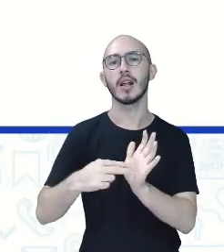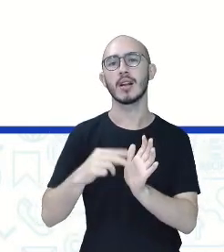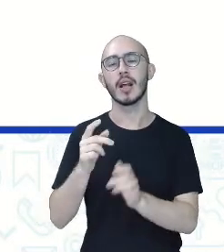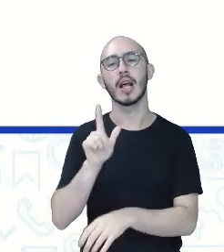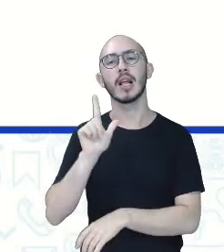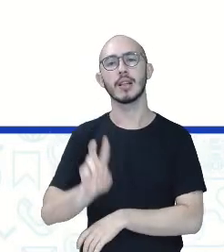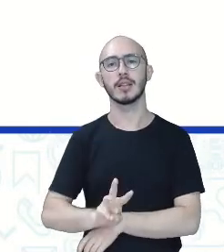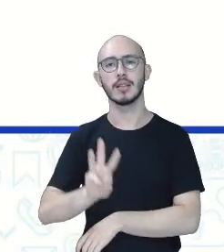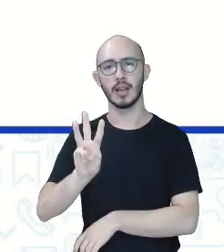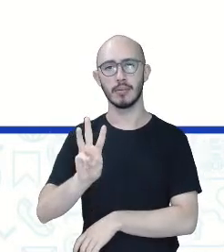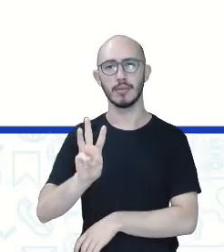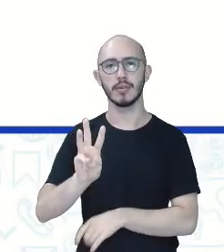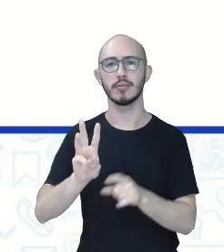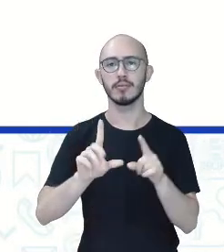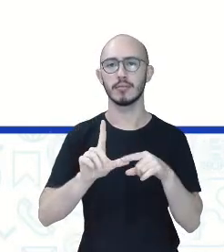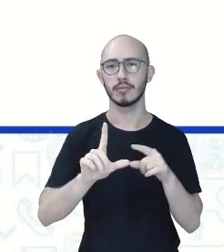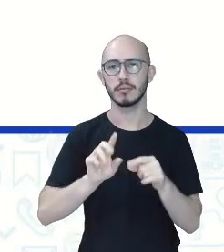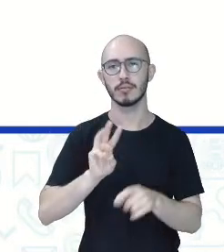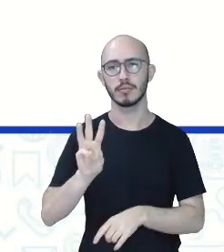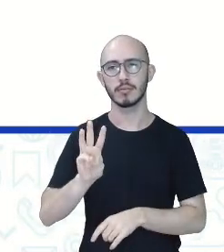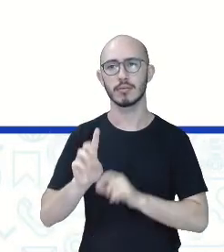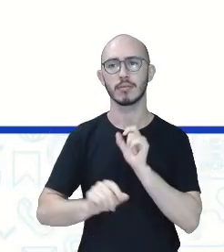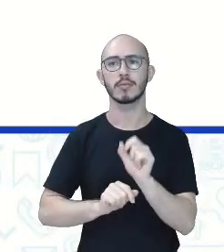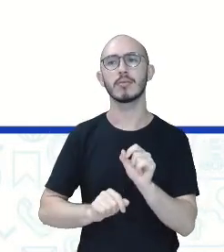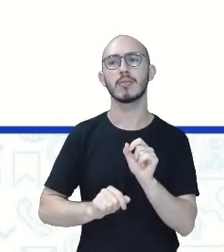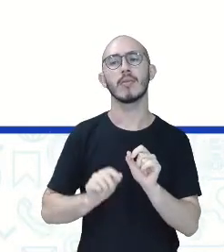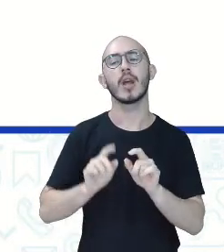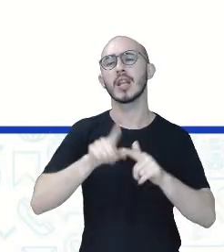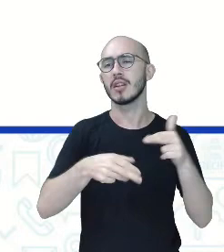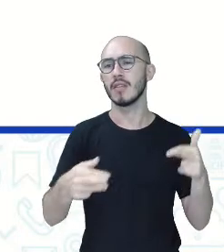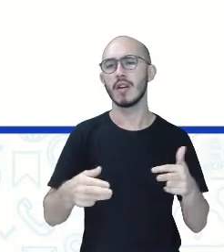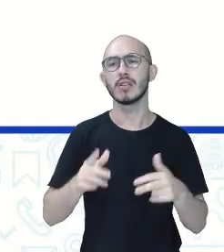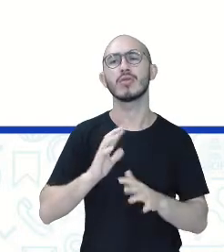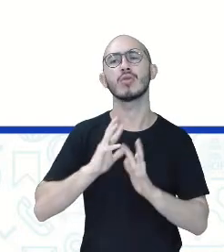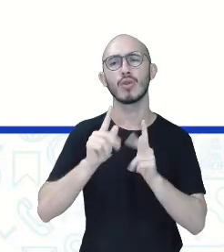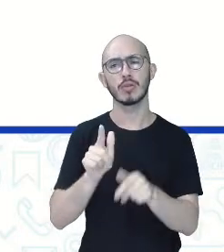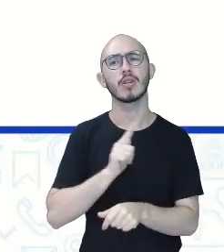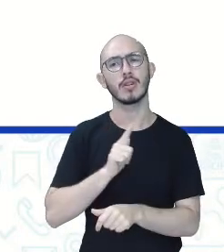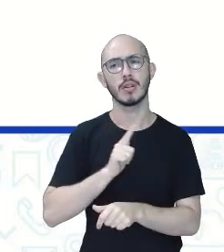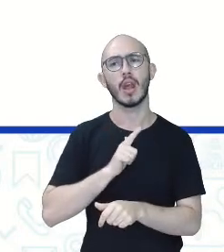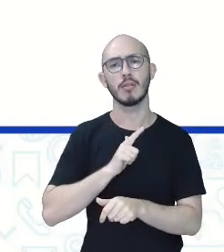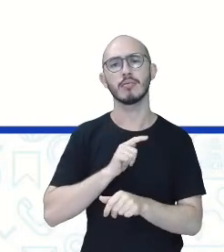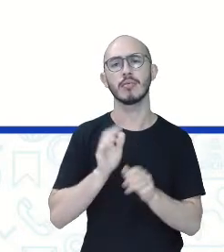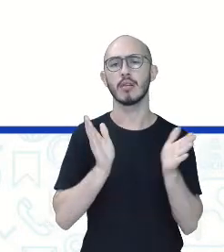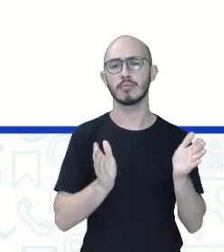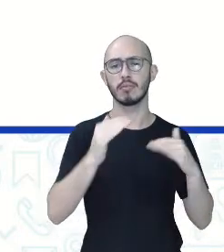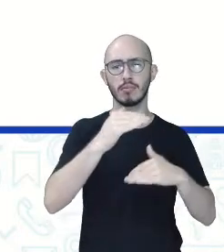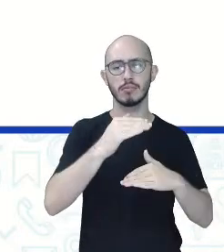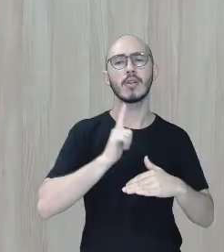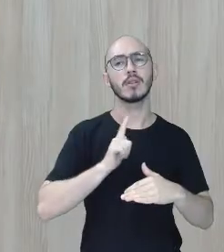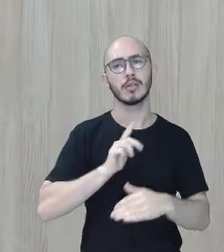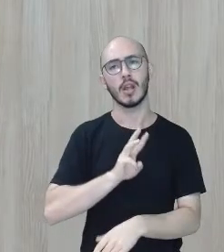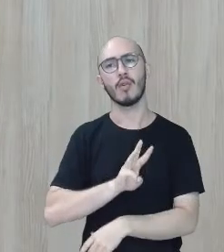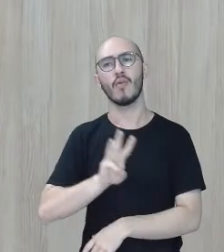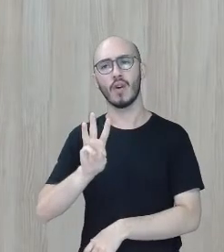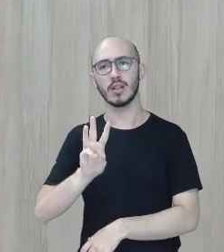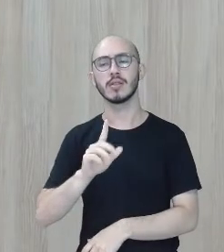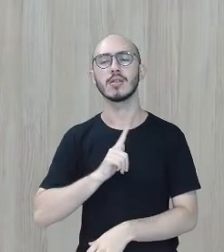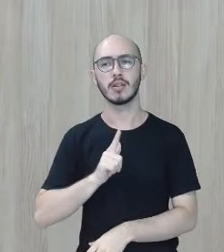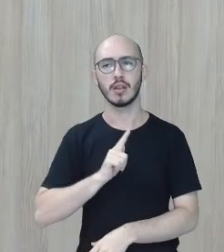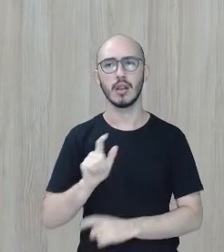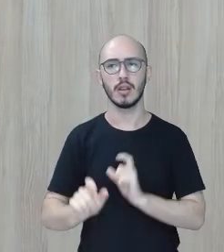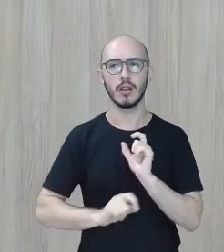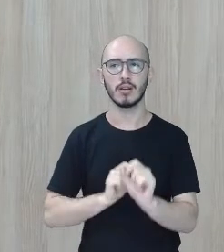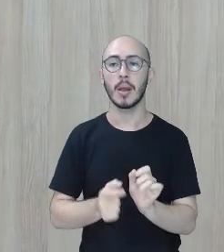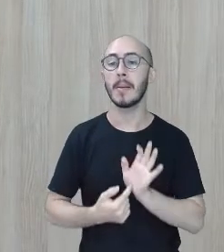quase todos os aparelhos, eles trazem essa informação impressa em suas embalagens. Então, eles trazem nas embalagens